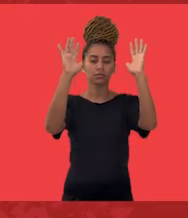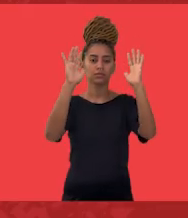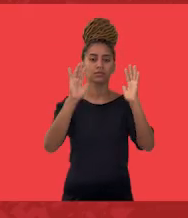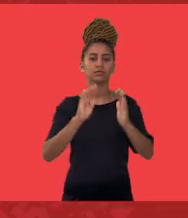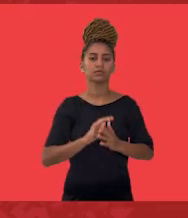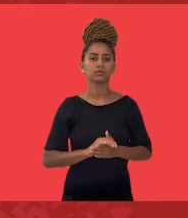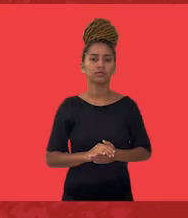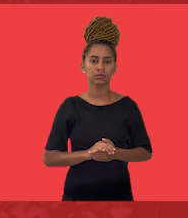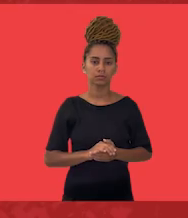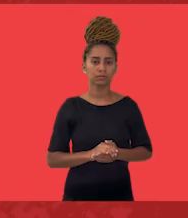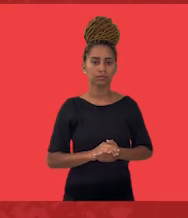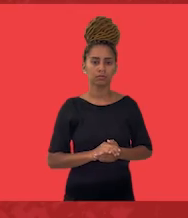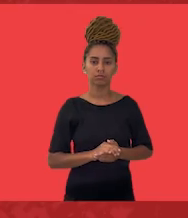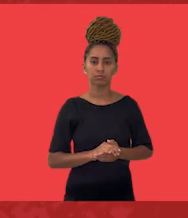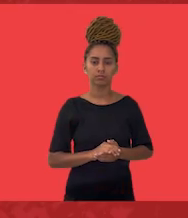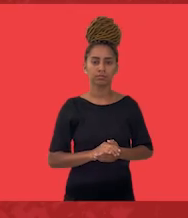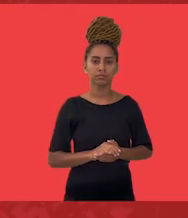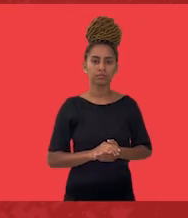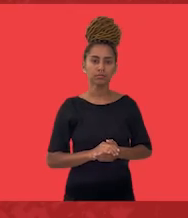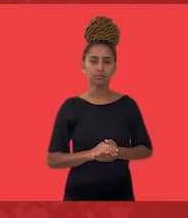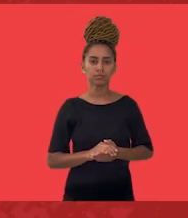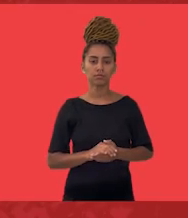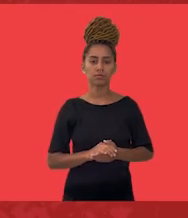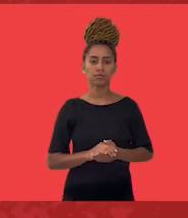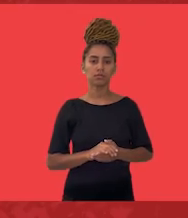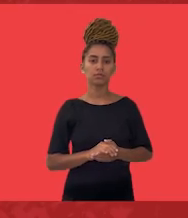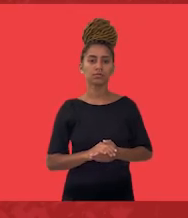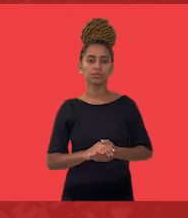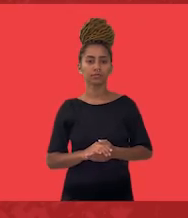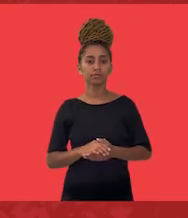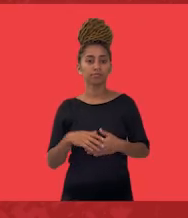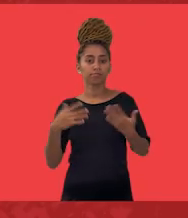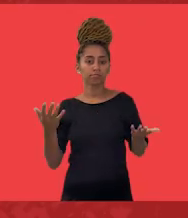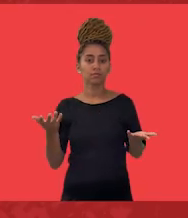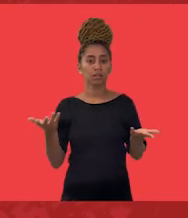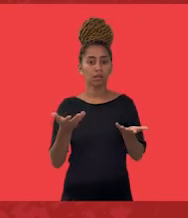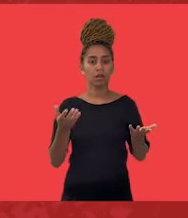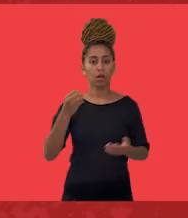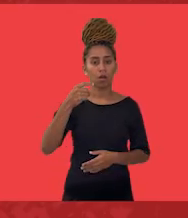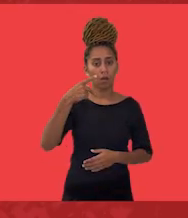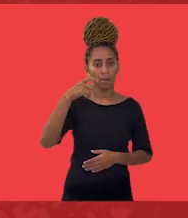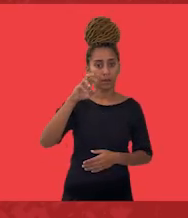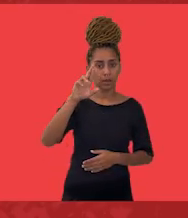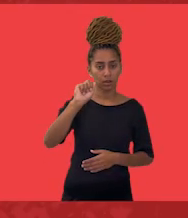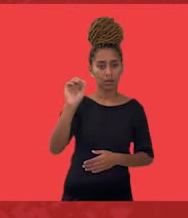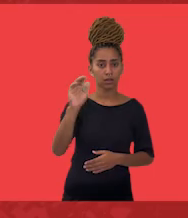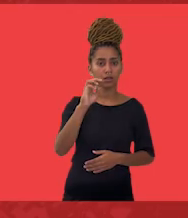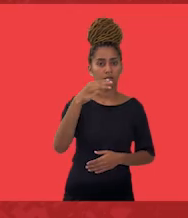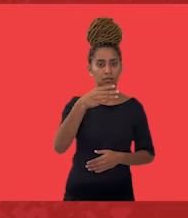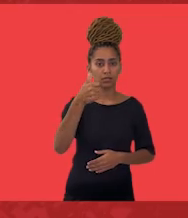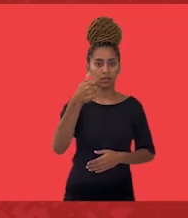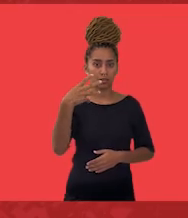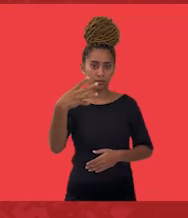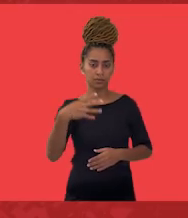Se por acaso ou sina estas mal traçadas linhas te chegam, fecha os